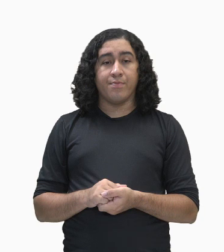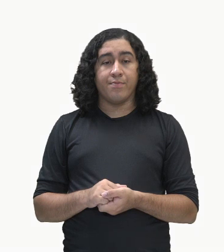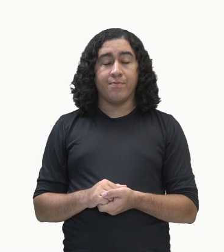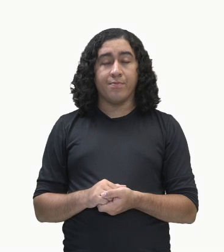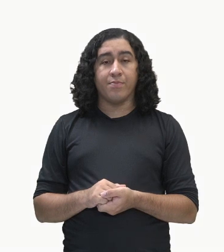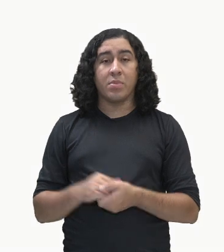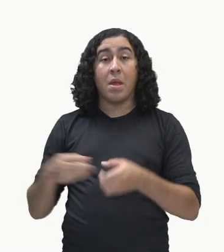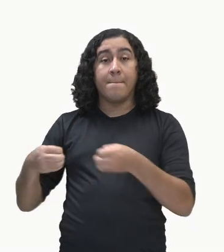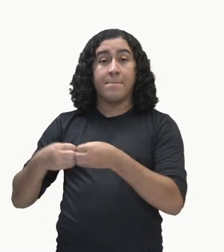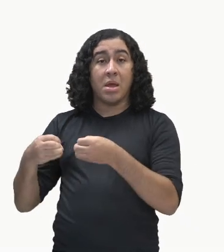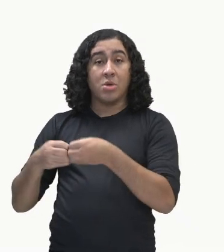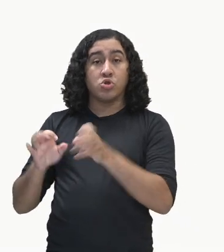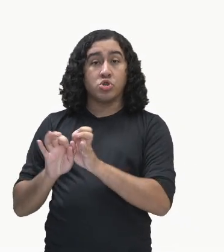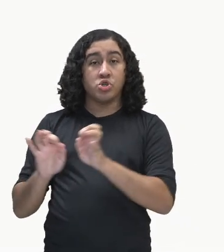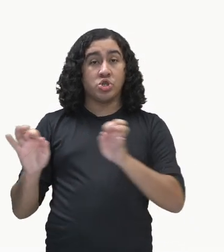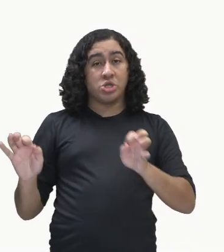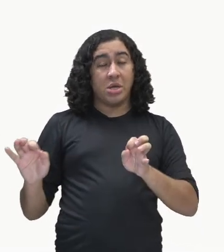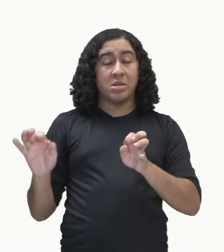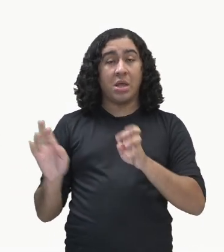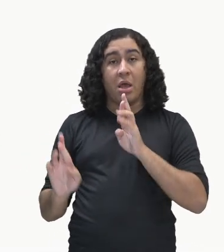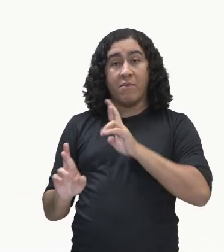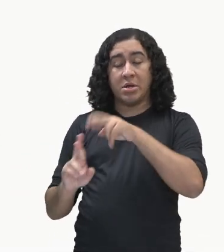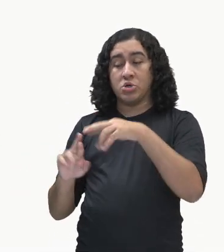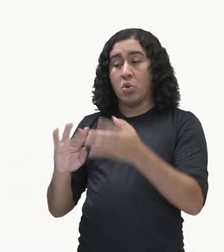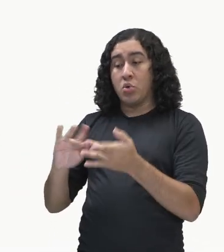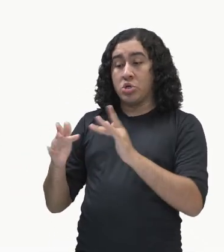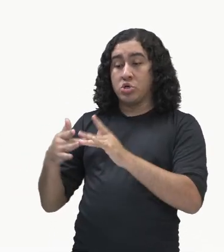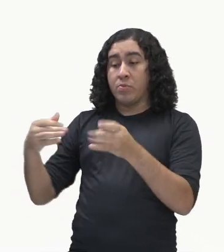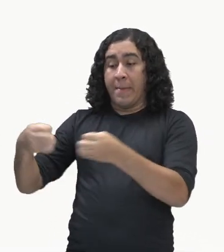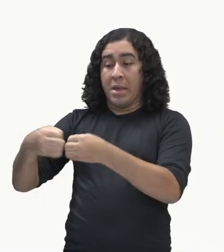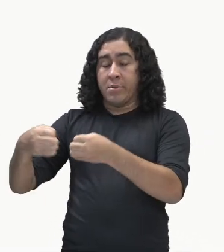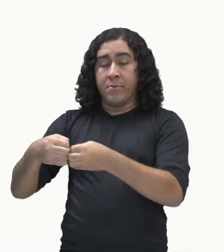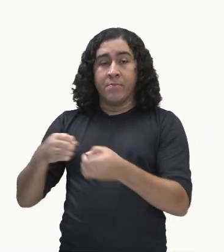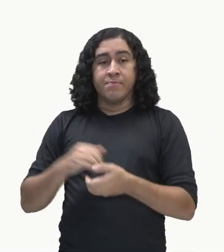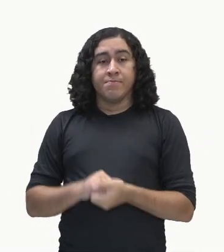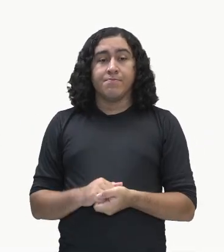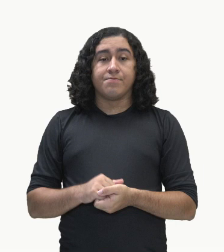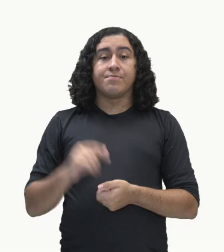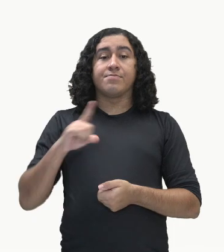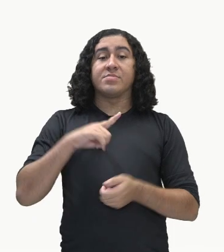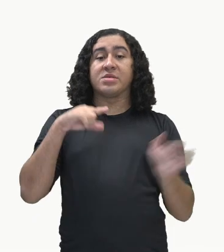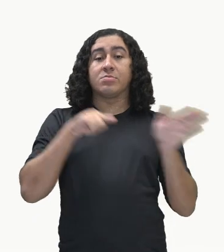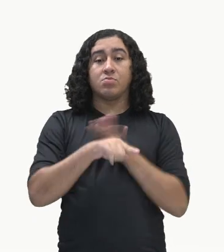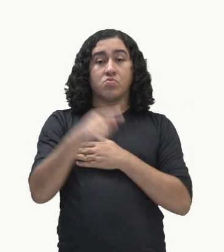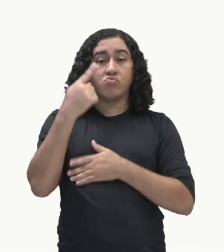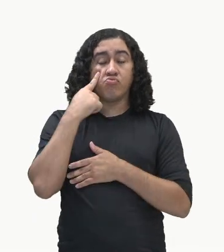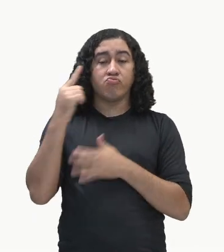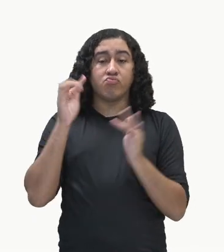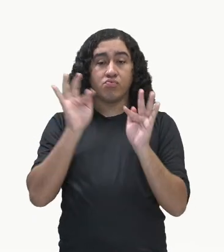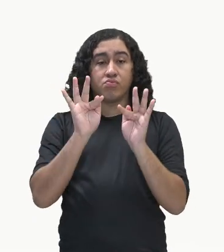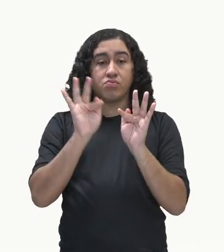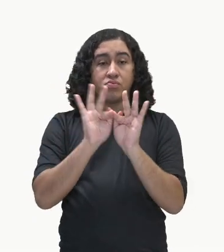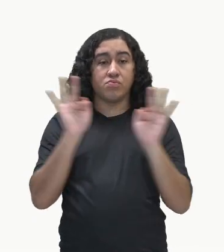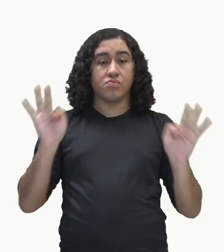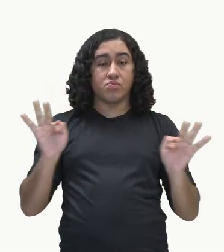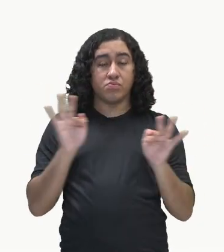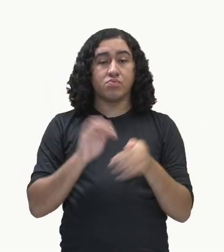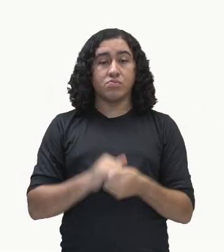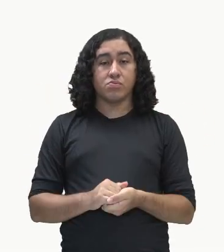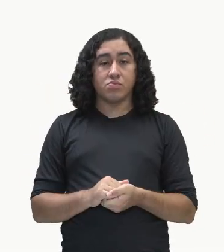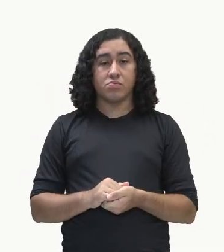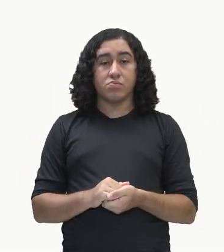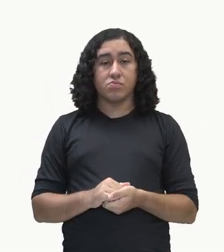distância. Ou relacionado à distância. Então, tem essa pergunta, que é um exemplo. Nós temos assim, ó. Do you see this